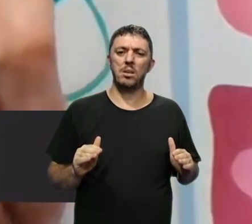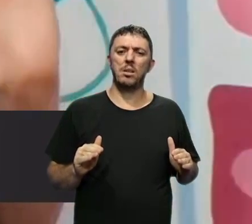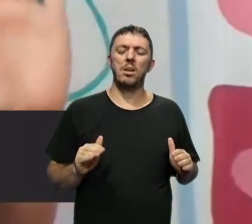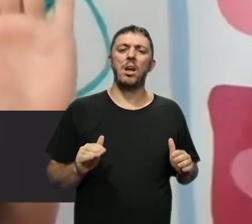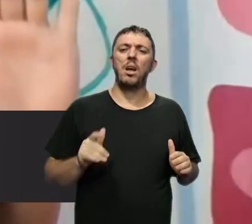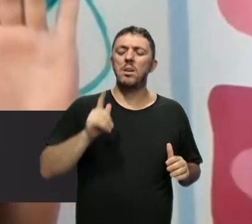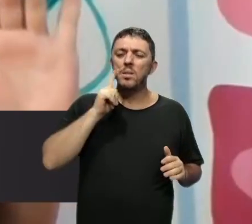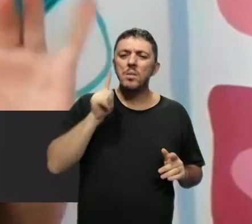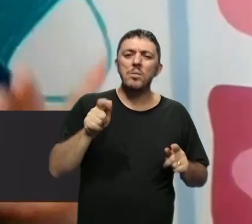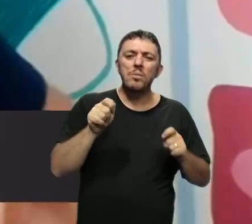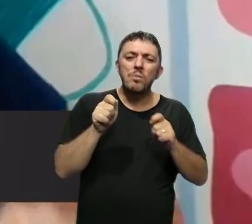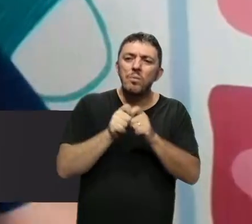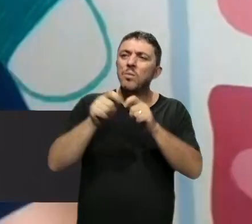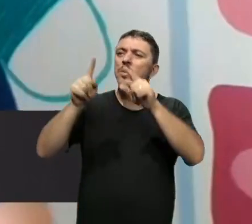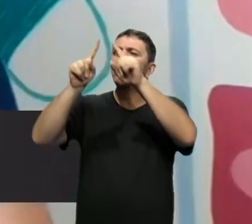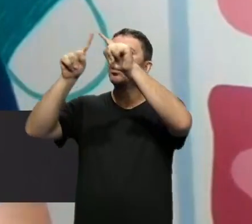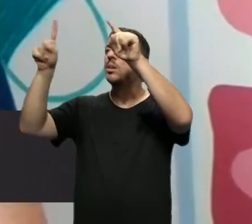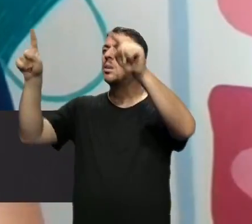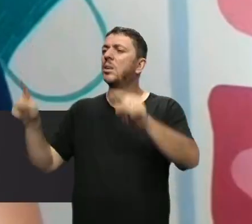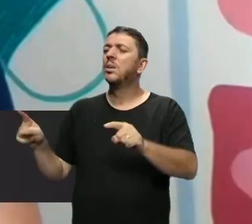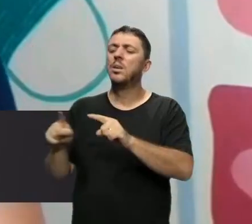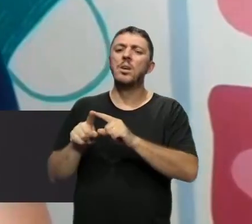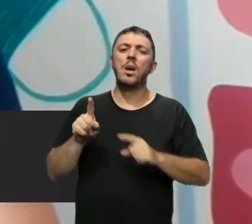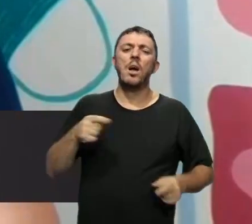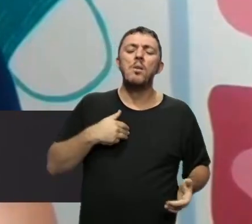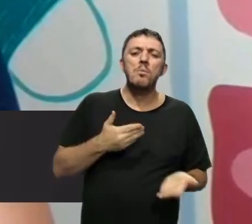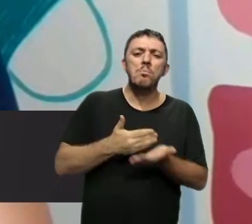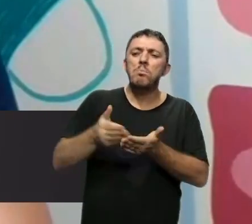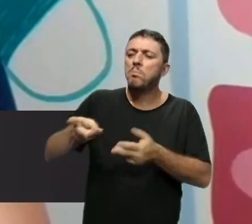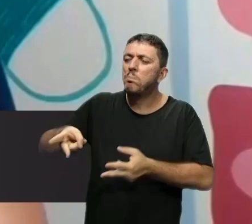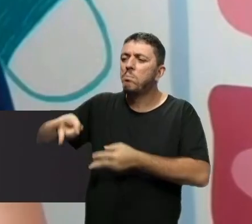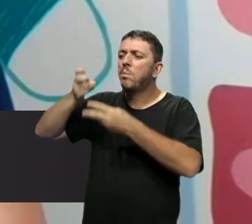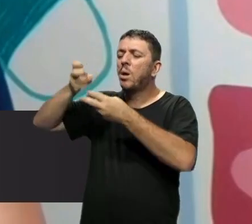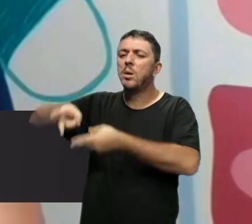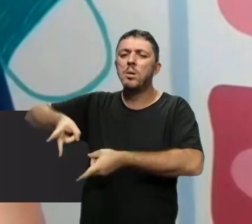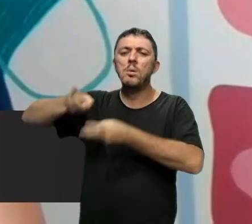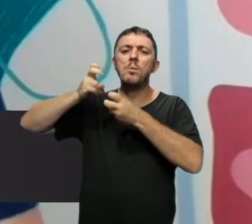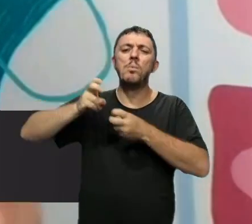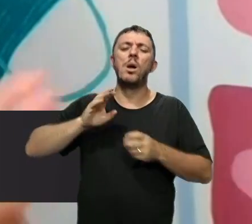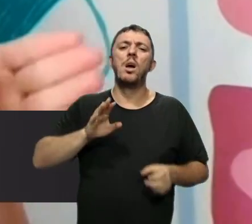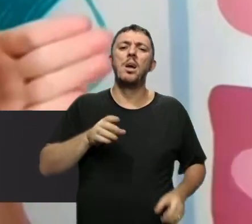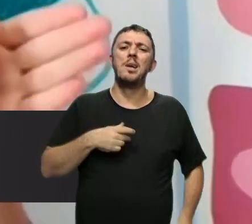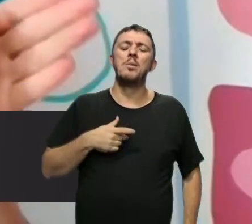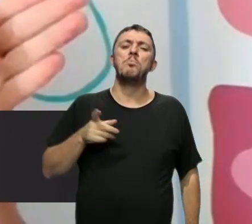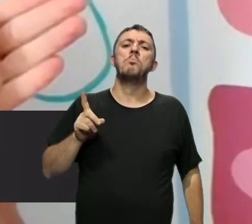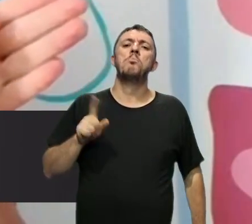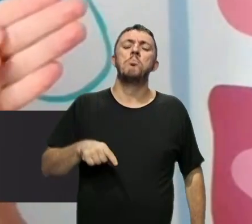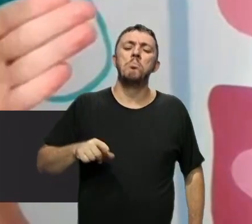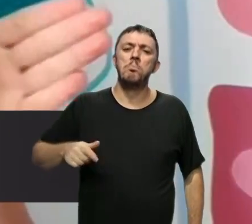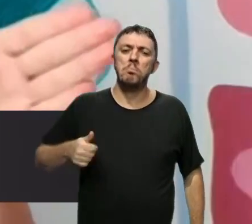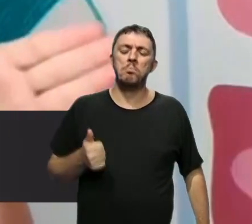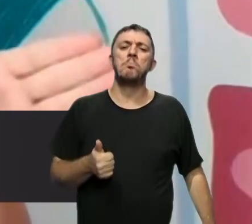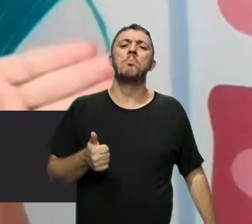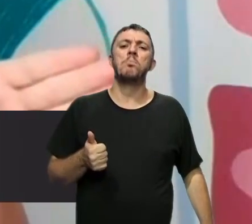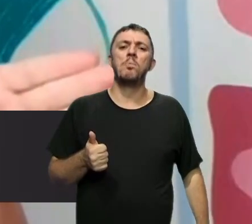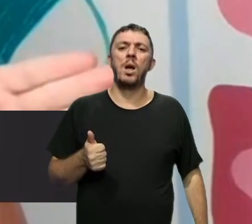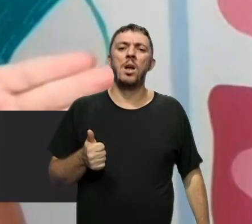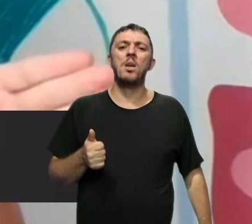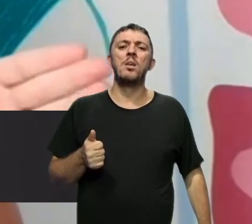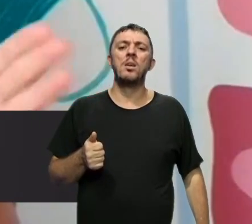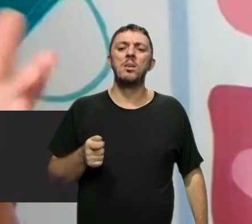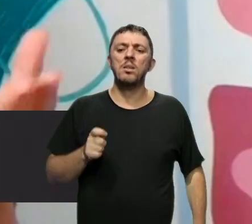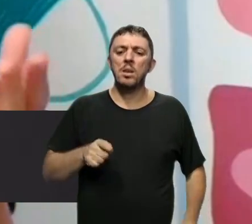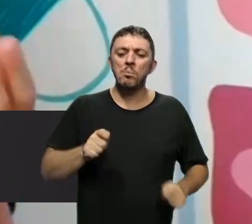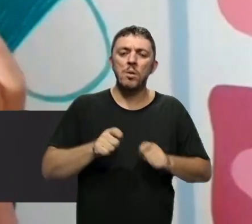E fazendo esse painel, eu comecei a perceber o quanto isso era um mobilizador